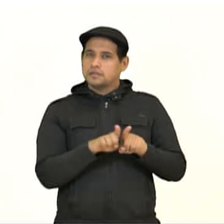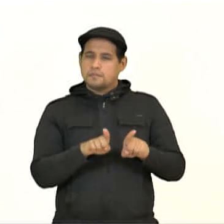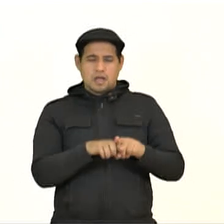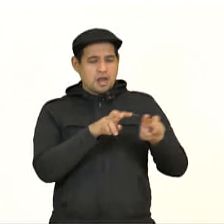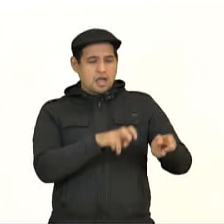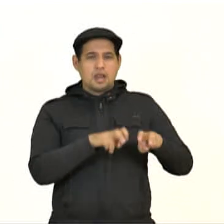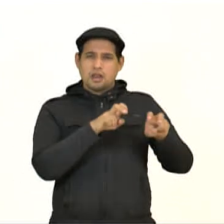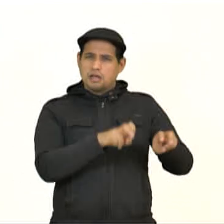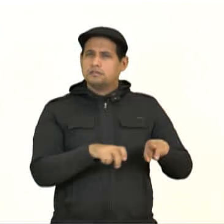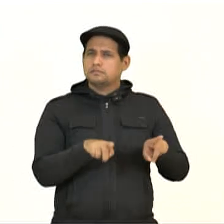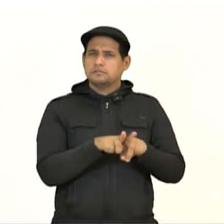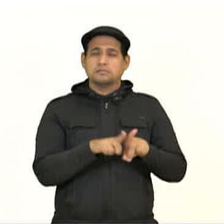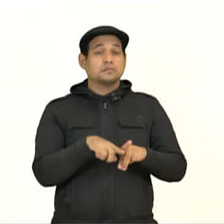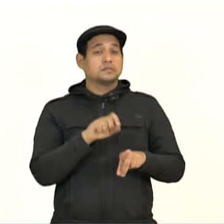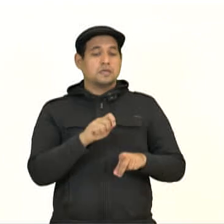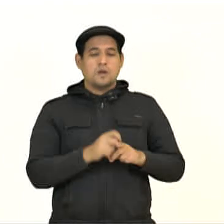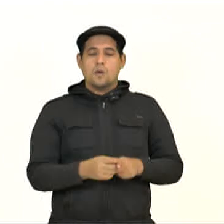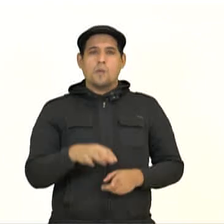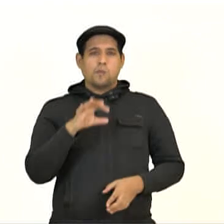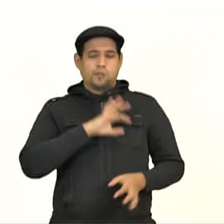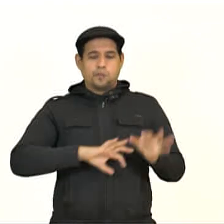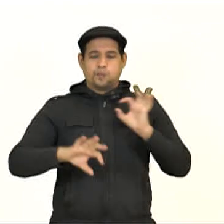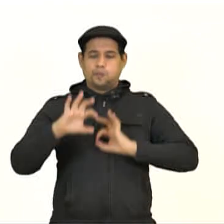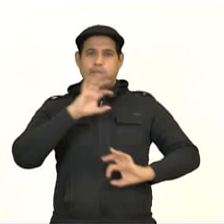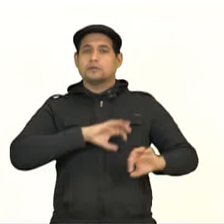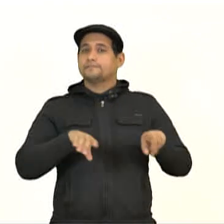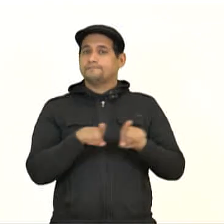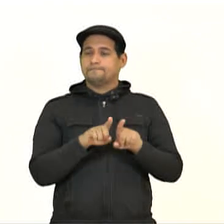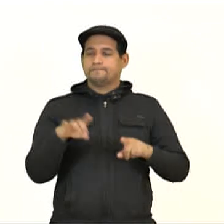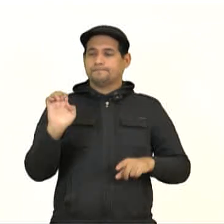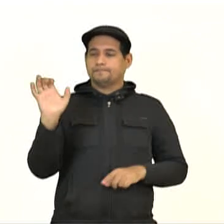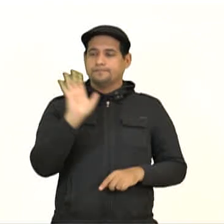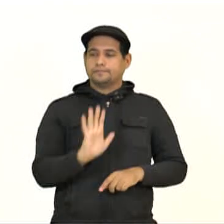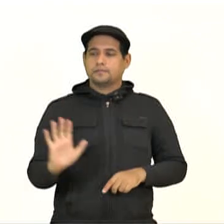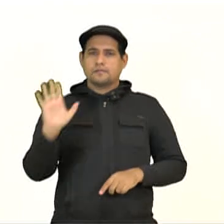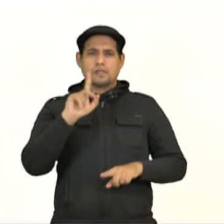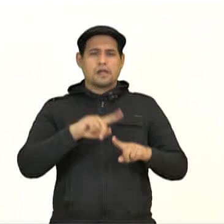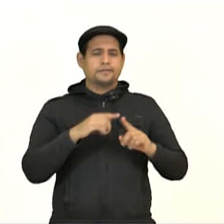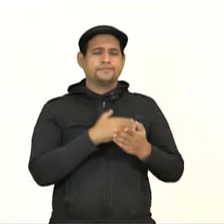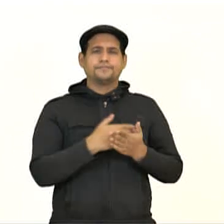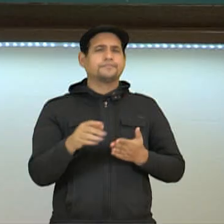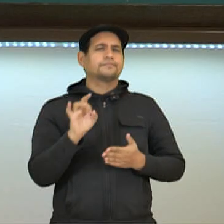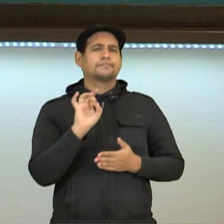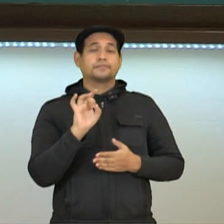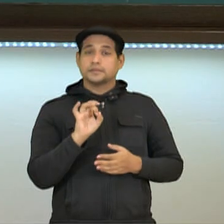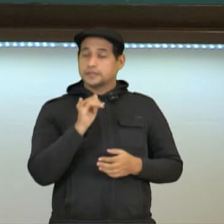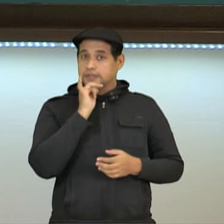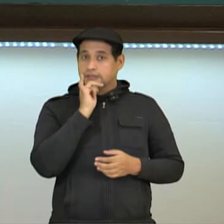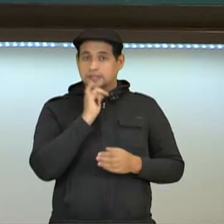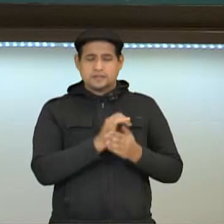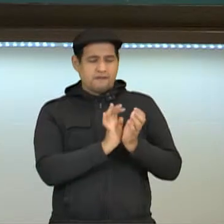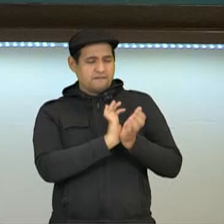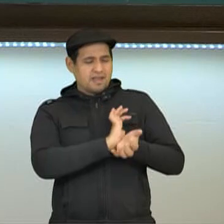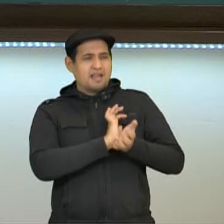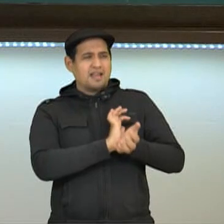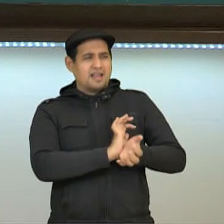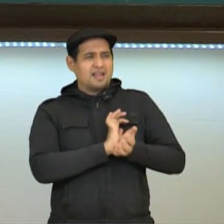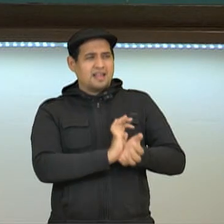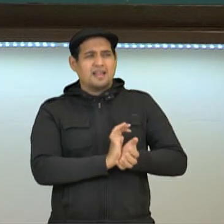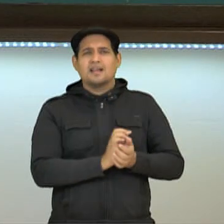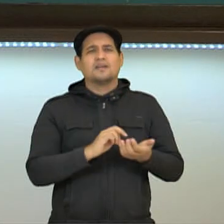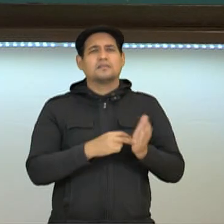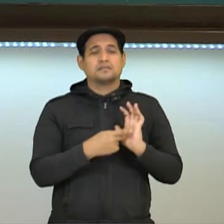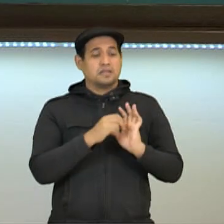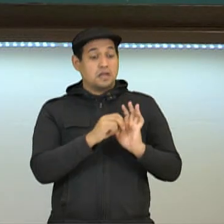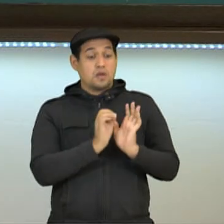forneciam matérias-primas para o enriquecimento das metrópoles europeias. Então, o comércio de escravos foi